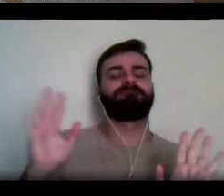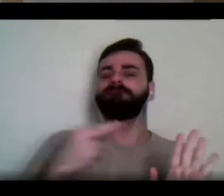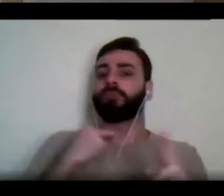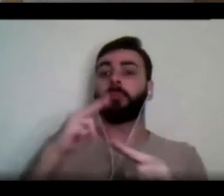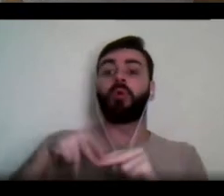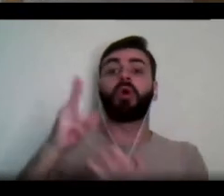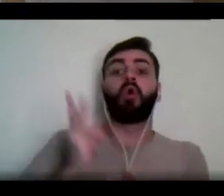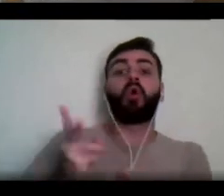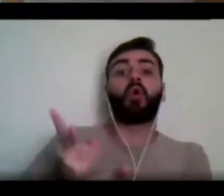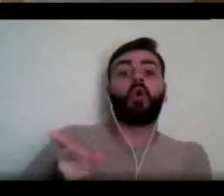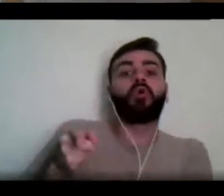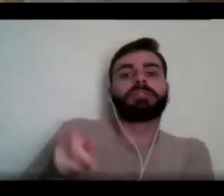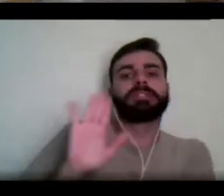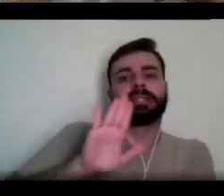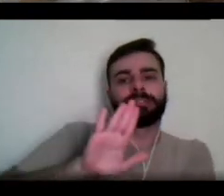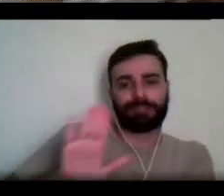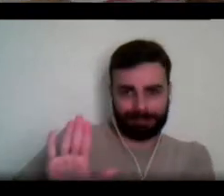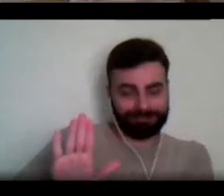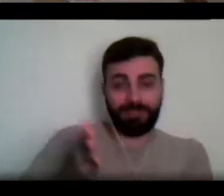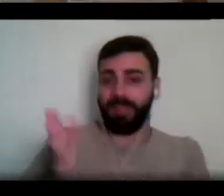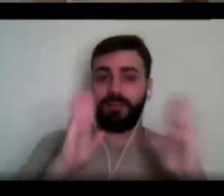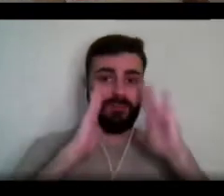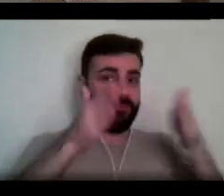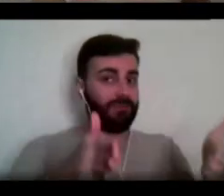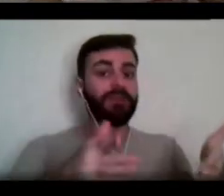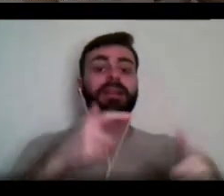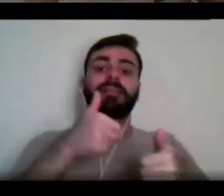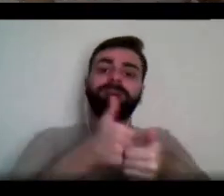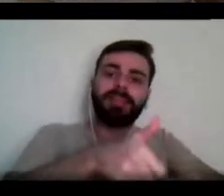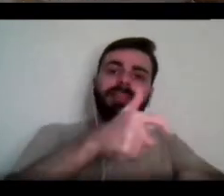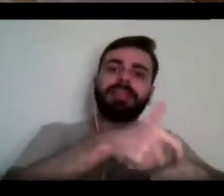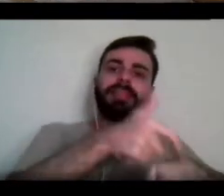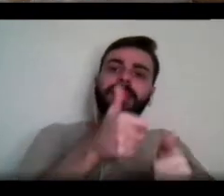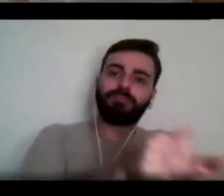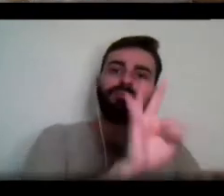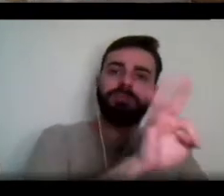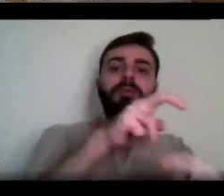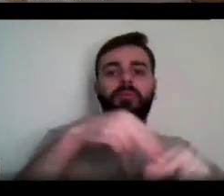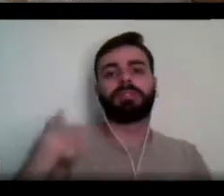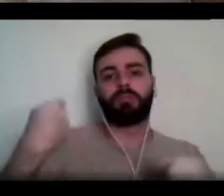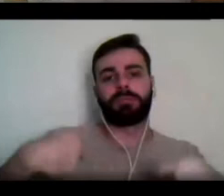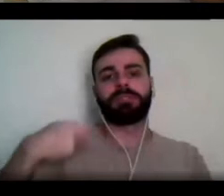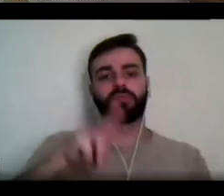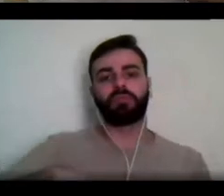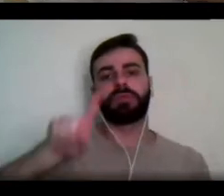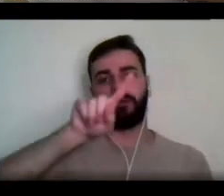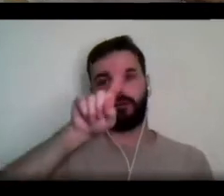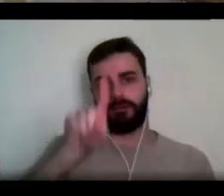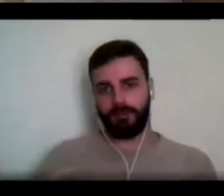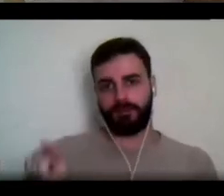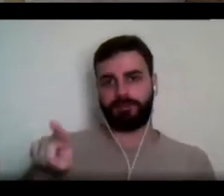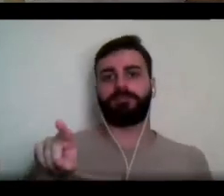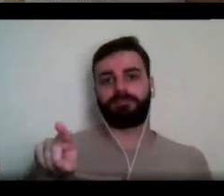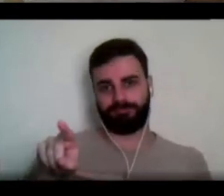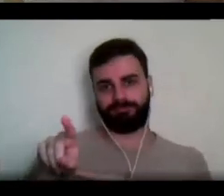constante. Agora eu vou fazer o quê? Agora eu vou integrar, né? E o que eu vou integrar? Eu vou integrar isso aqui,